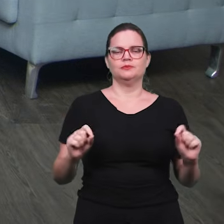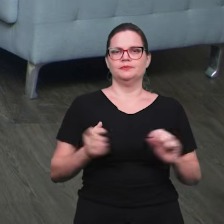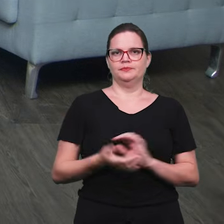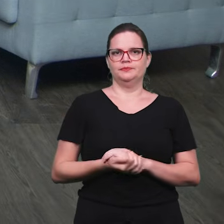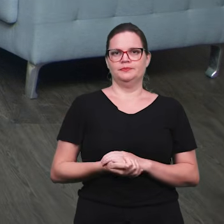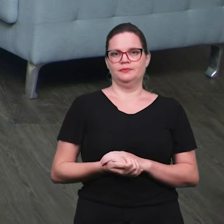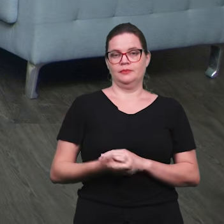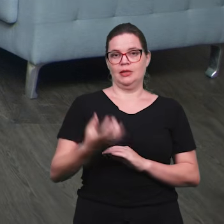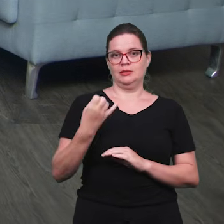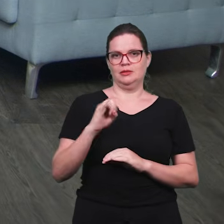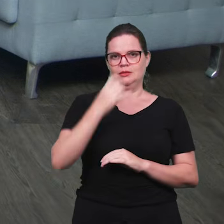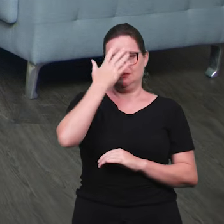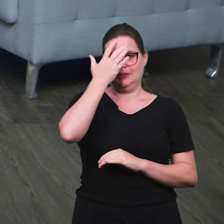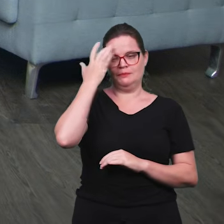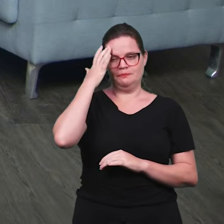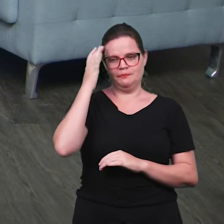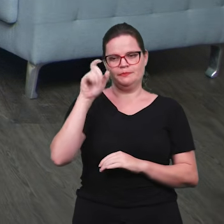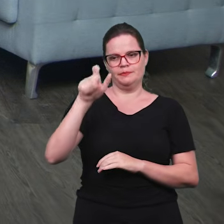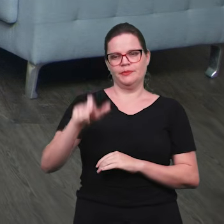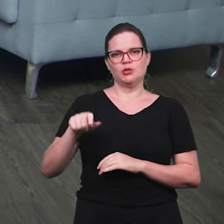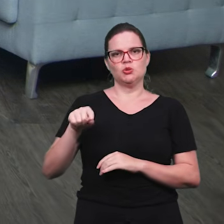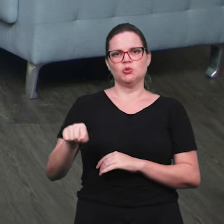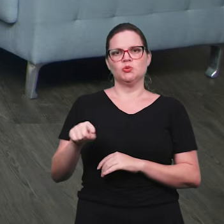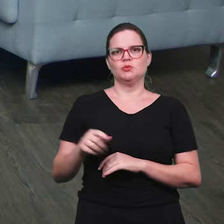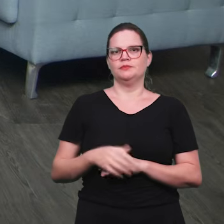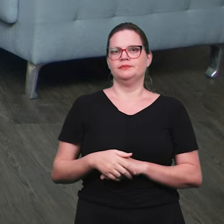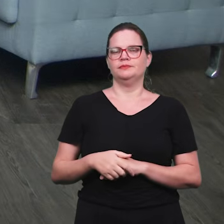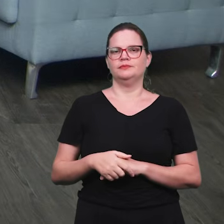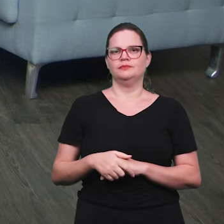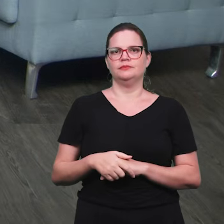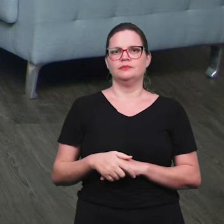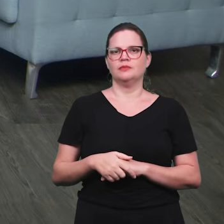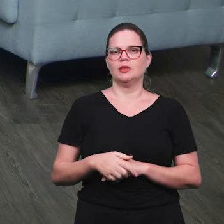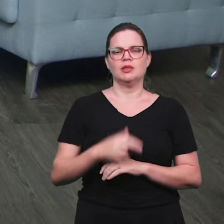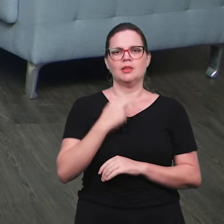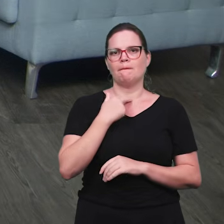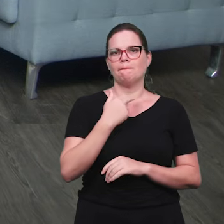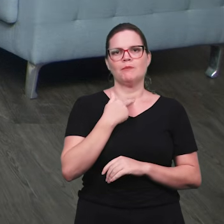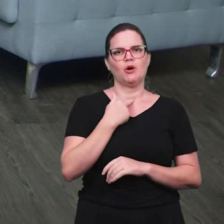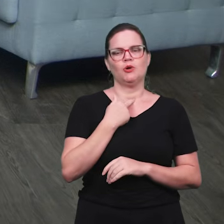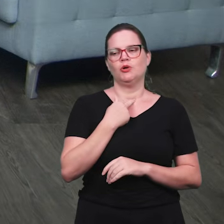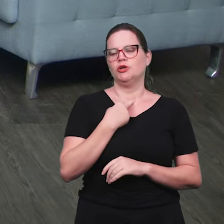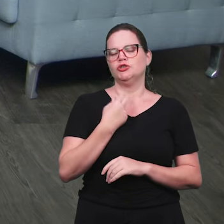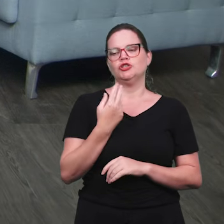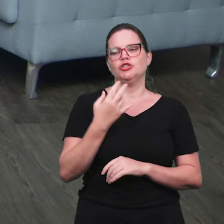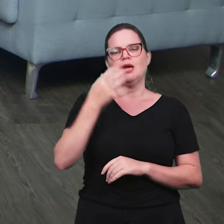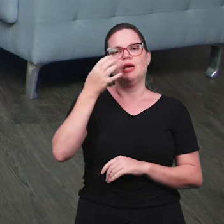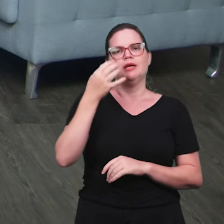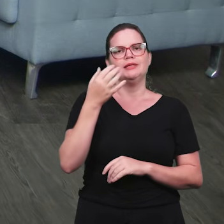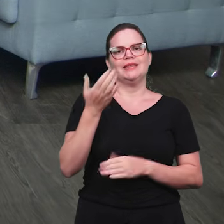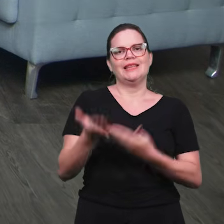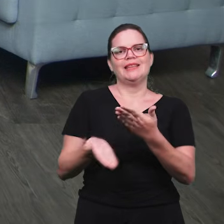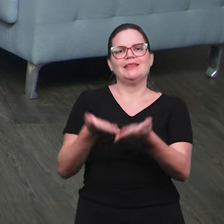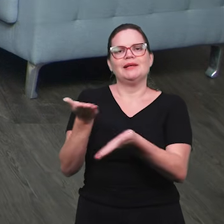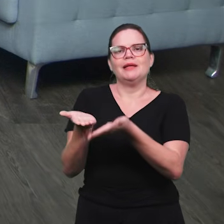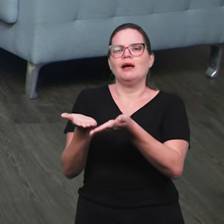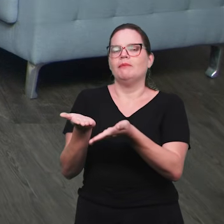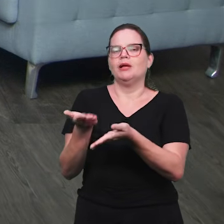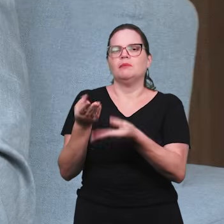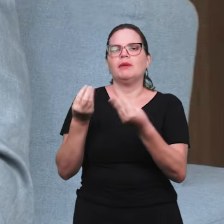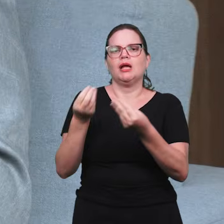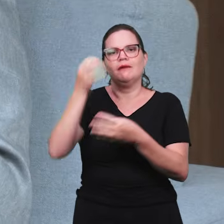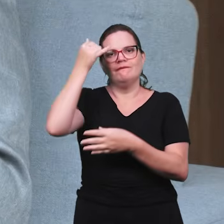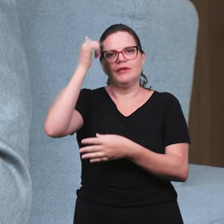a pessoa que não tem condição de requerer o cuidado privativo, ela não quer ou